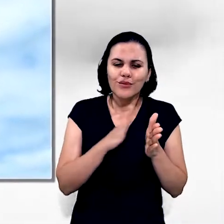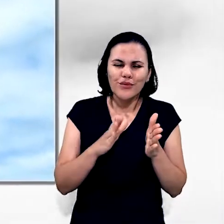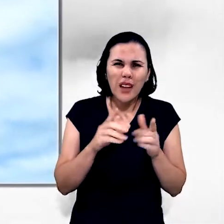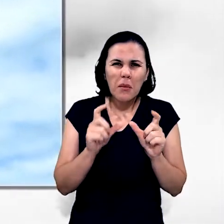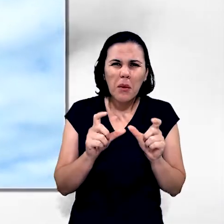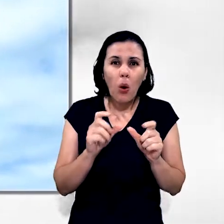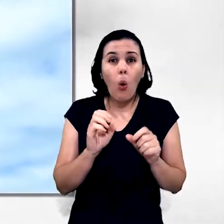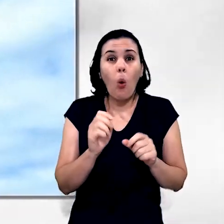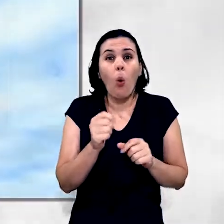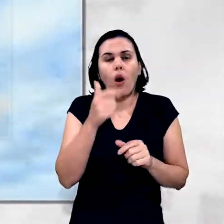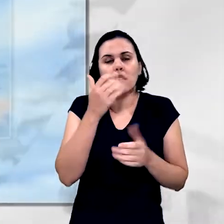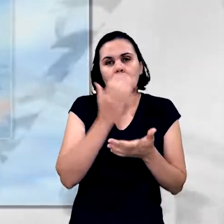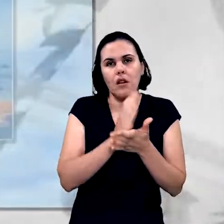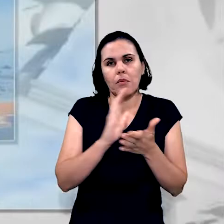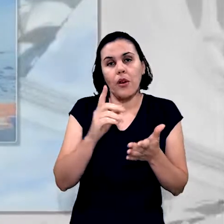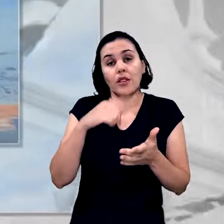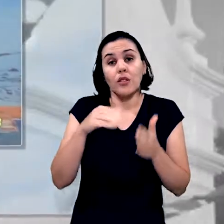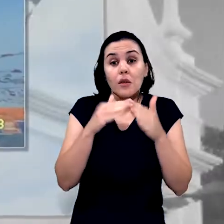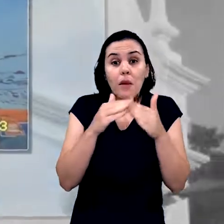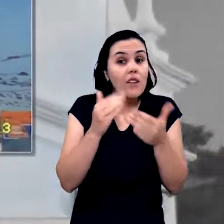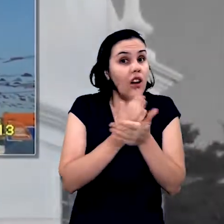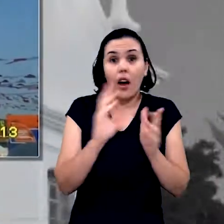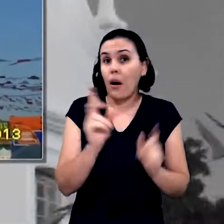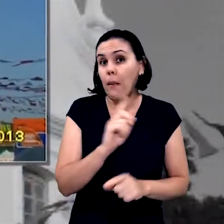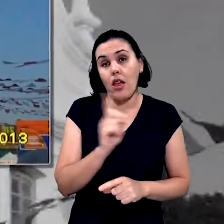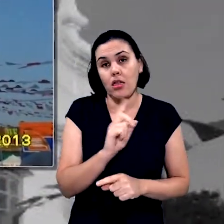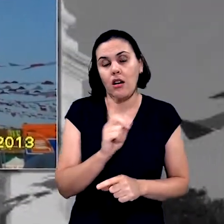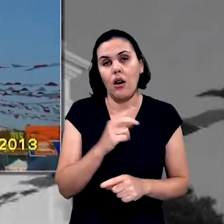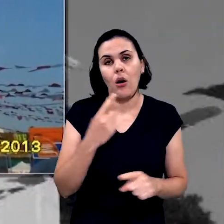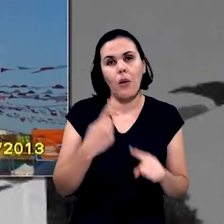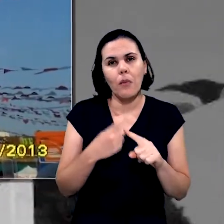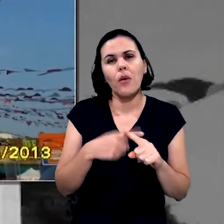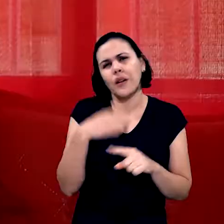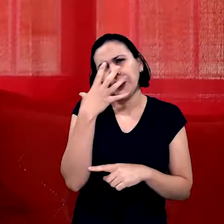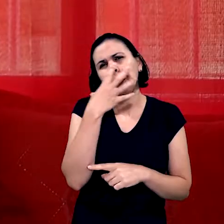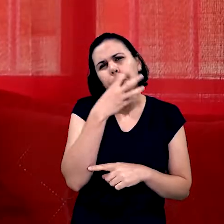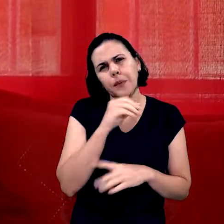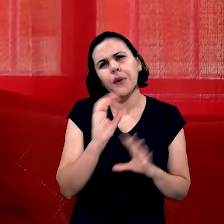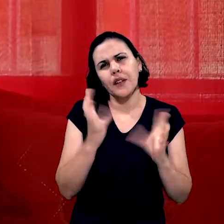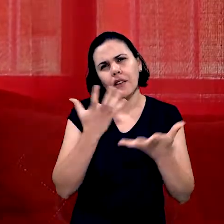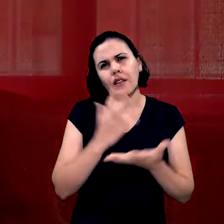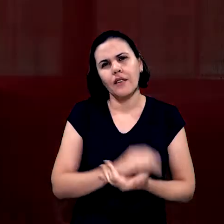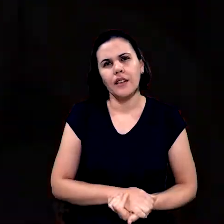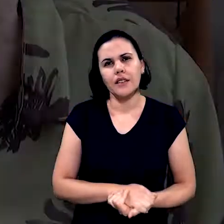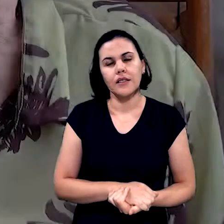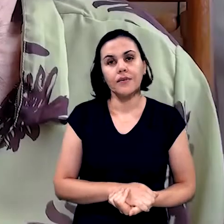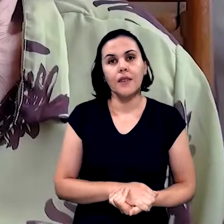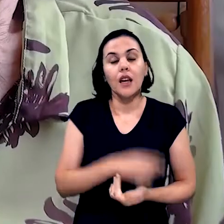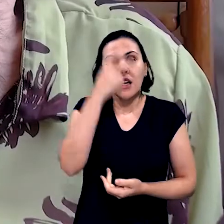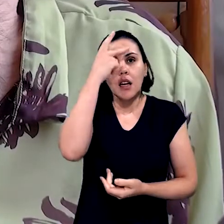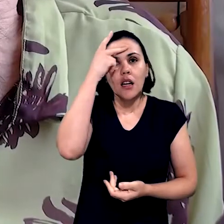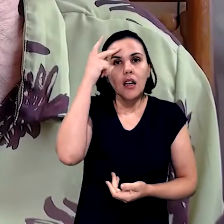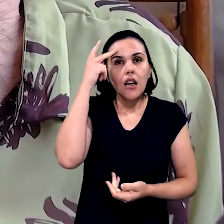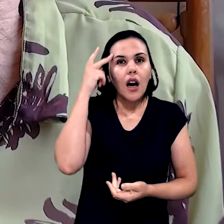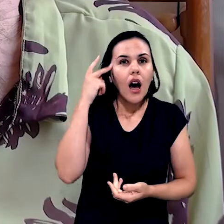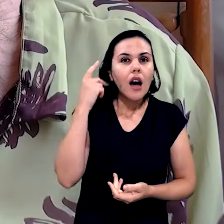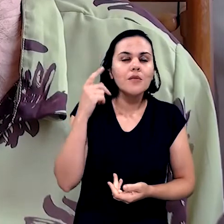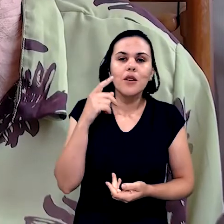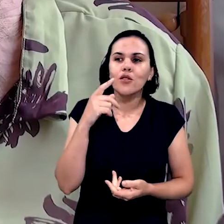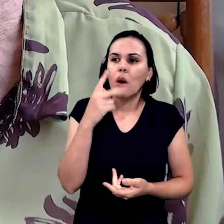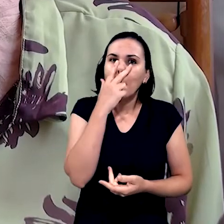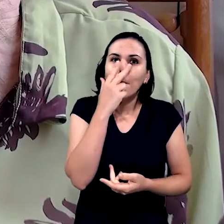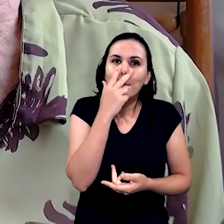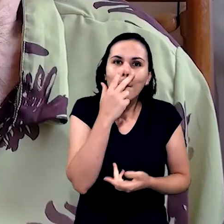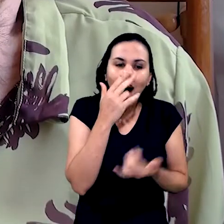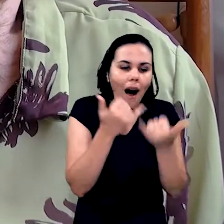teve uma época que quase acabou. E a gente pede que não acabe, né? Porque é tão bonita a festa. As pessoas eram